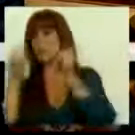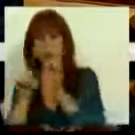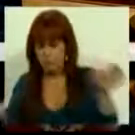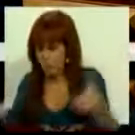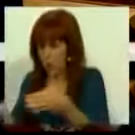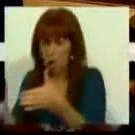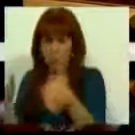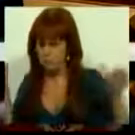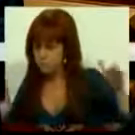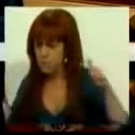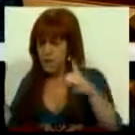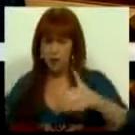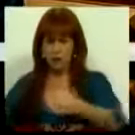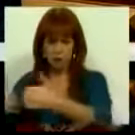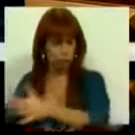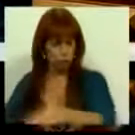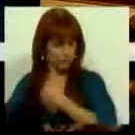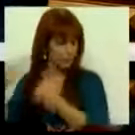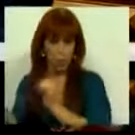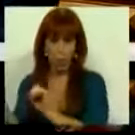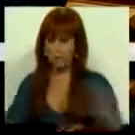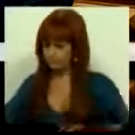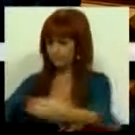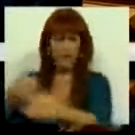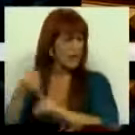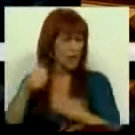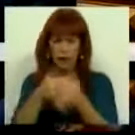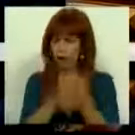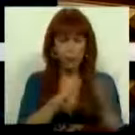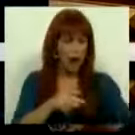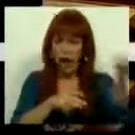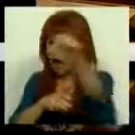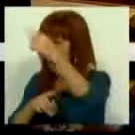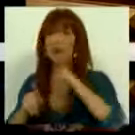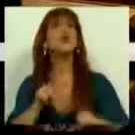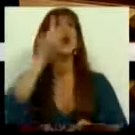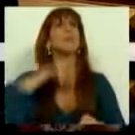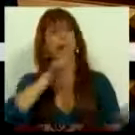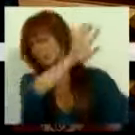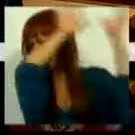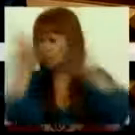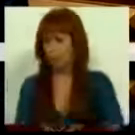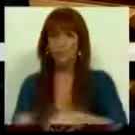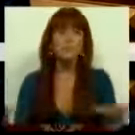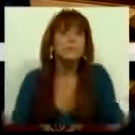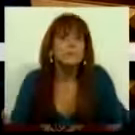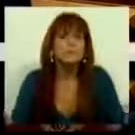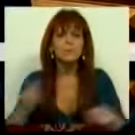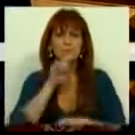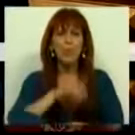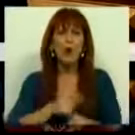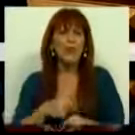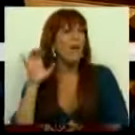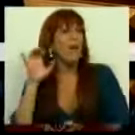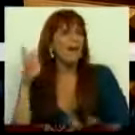centralismo desenfreado, um centralismo sem limites, que ataca tudo o que é feito na região norte do país. Aliás, pode ser